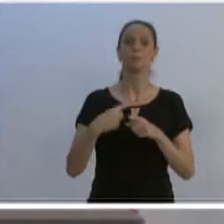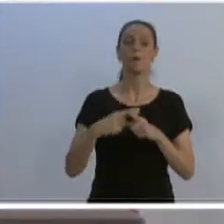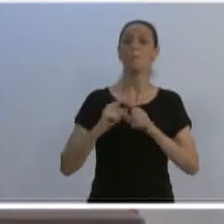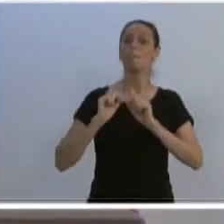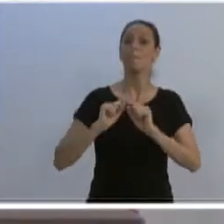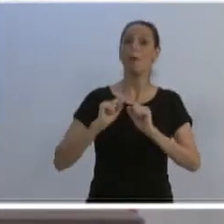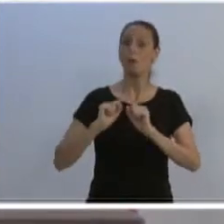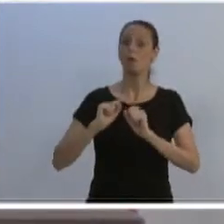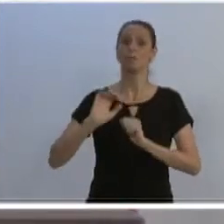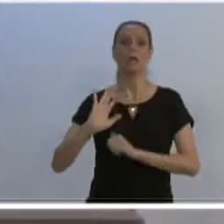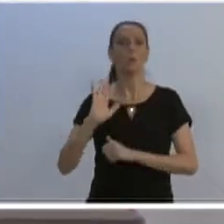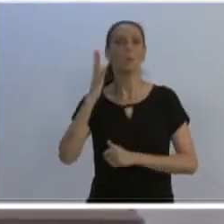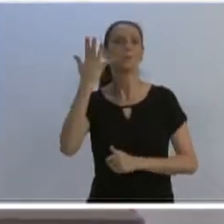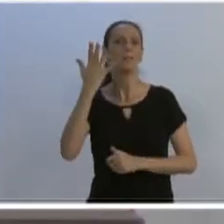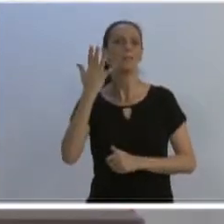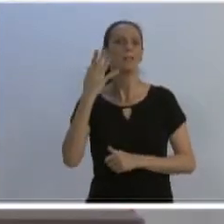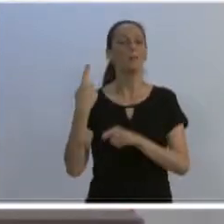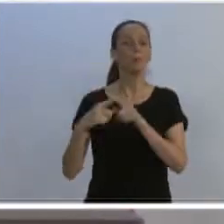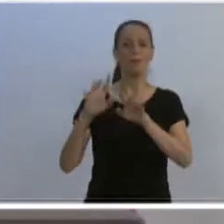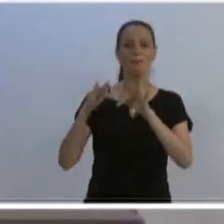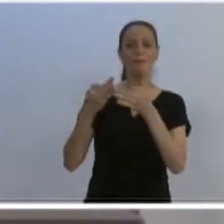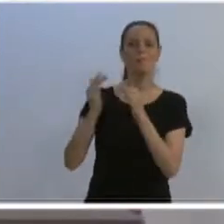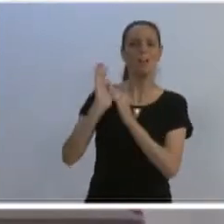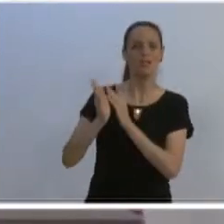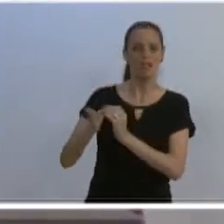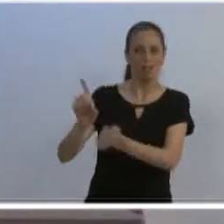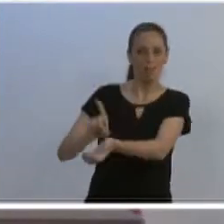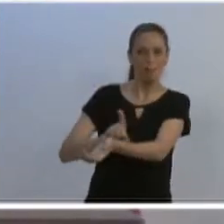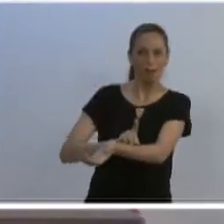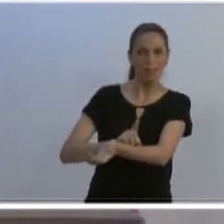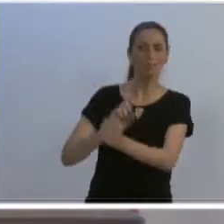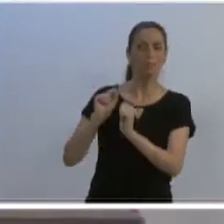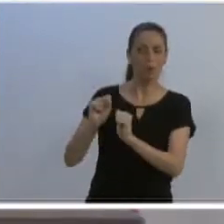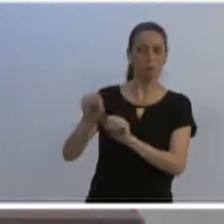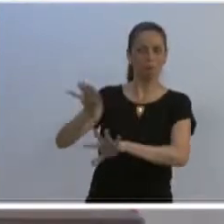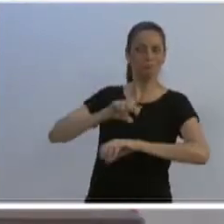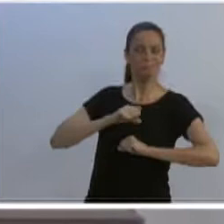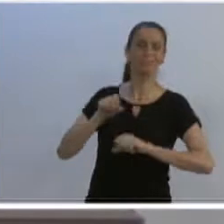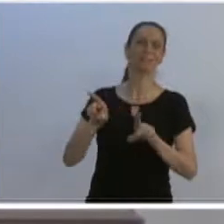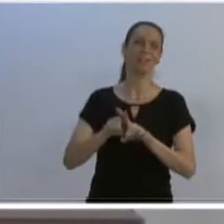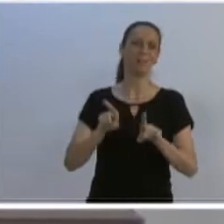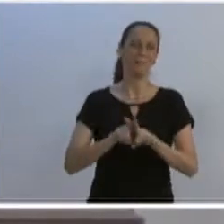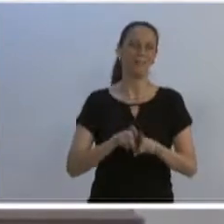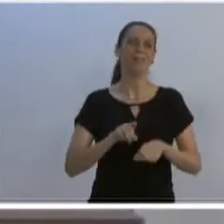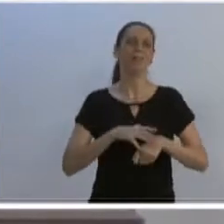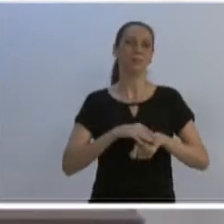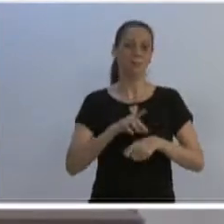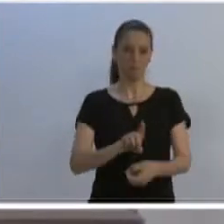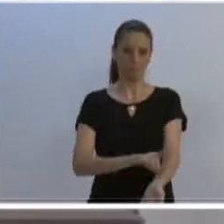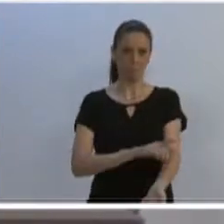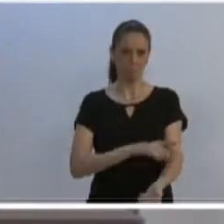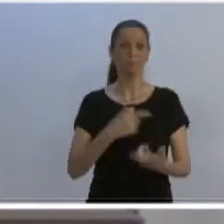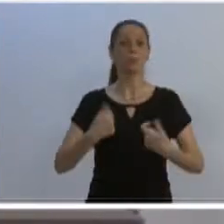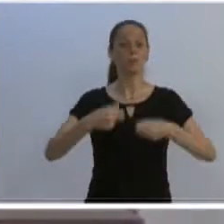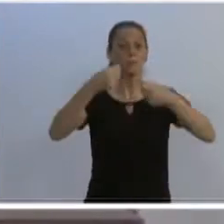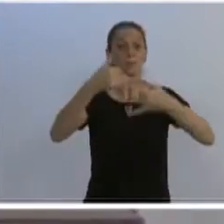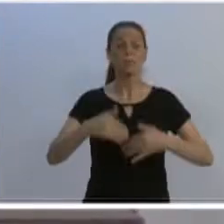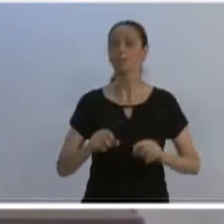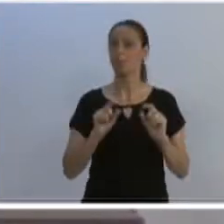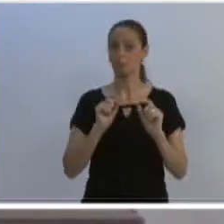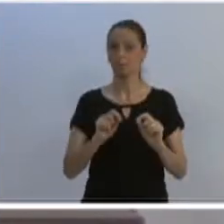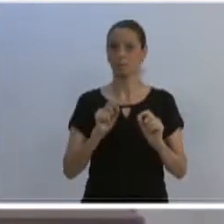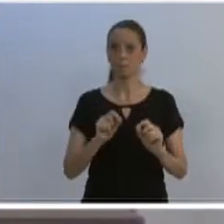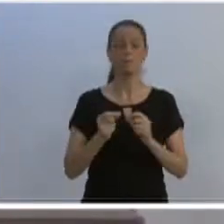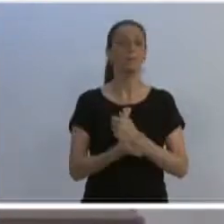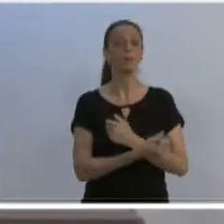chance maior, já pelo histórico familiar, de também desenvolver a doença. E nós precisamos esclarecer também que